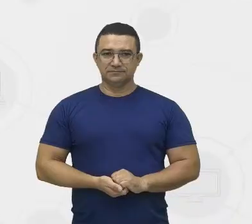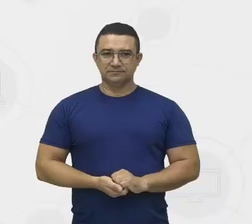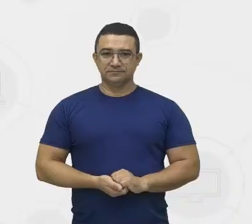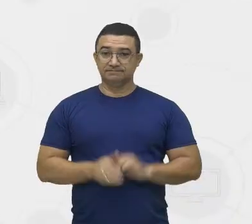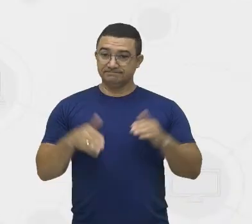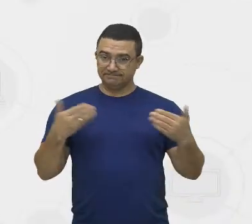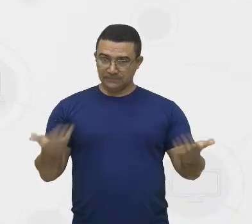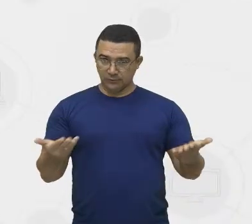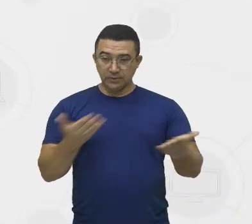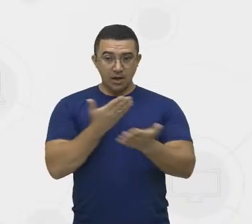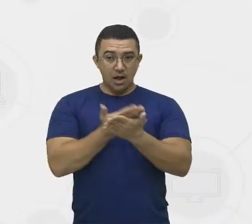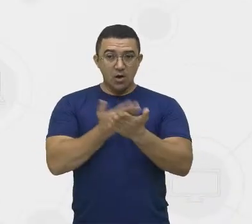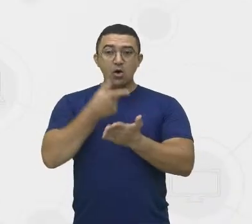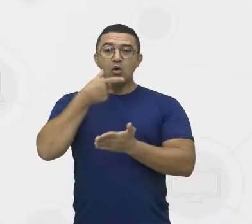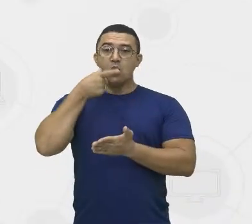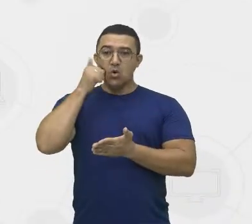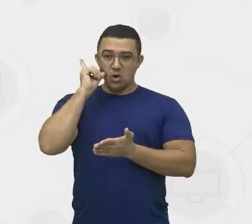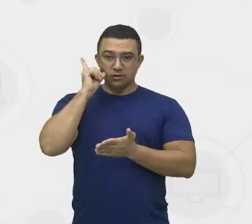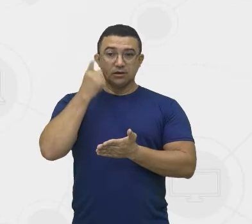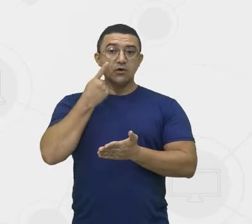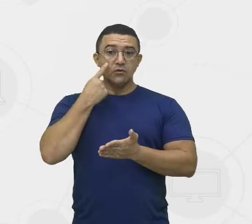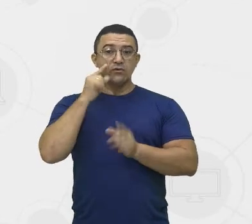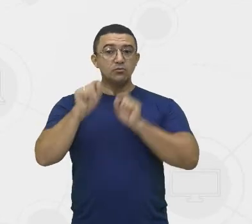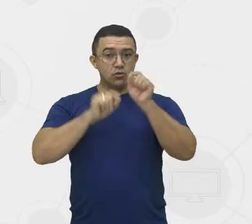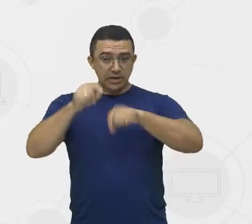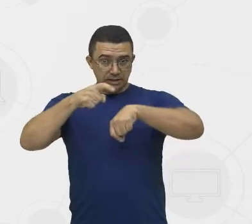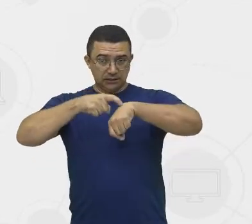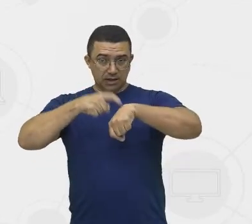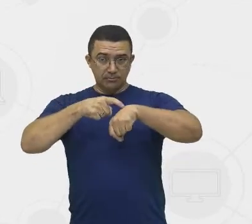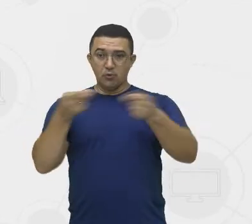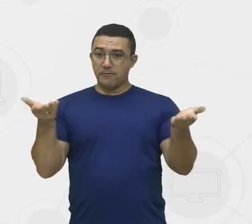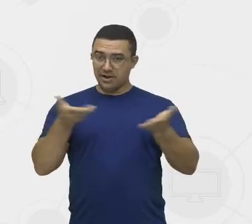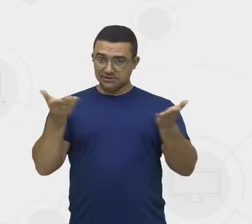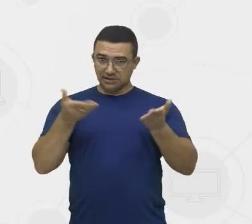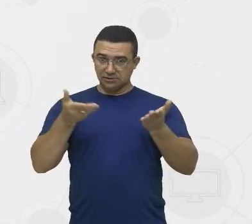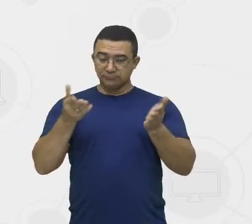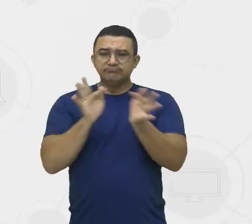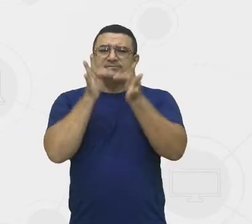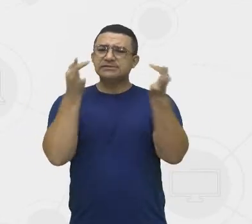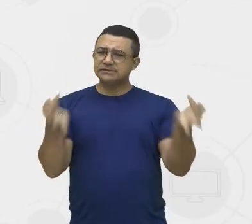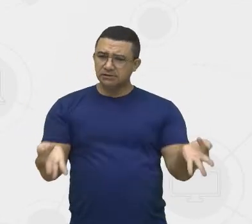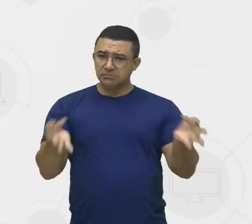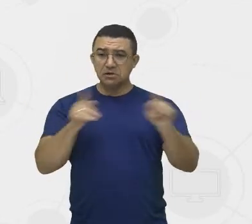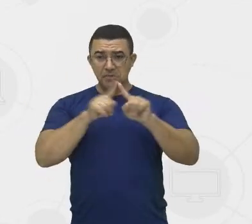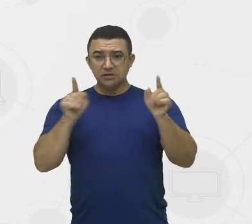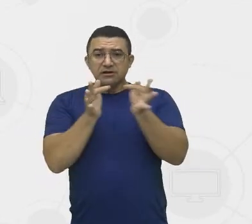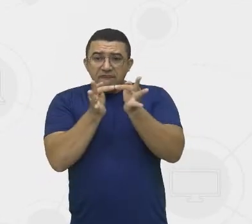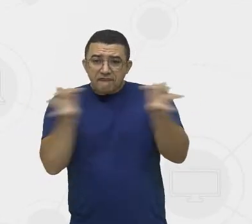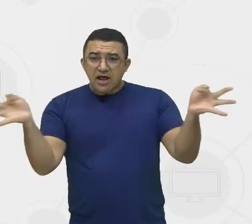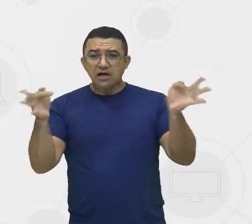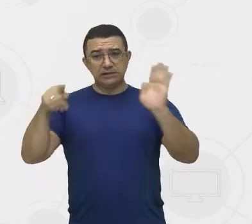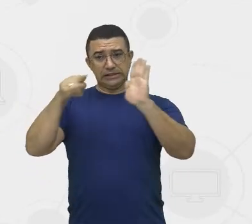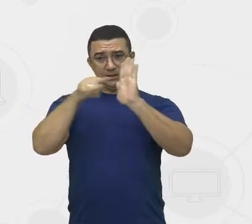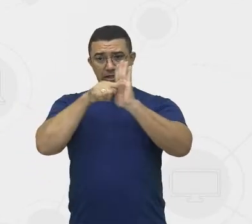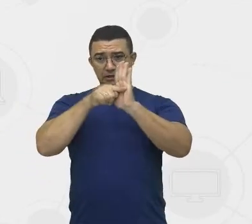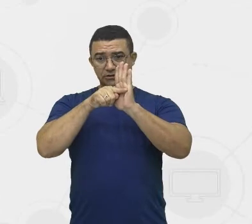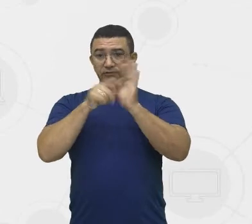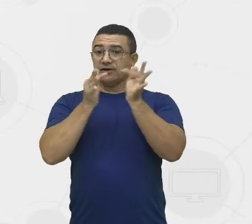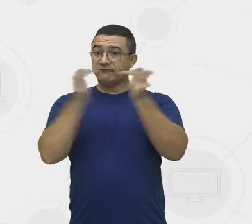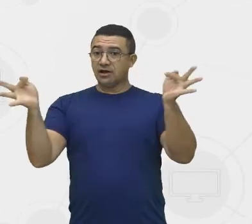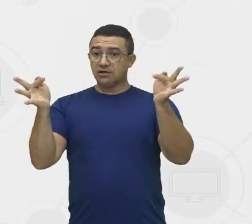Então, gente, na nossa aula de ontem, nós vimos aí o The Simple Present, que é um tempo verbal, só que nós vimos aí as frases negativas e